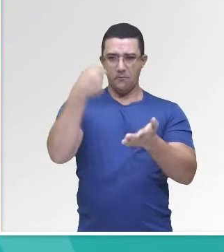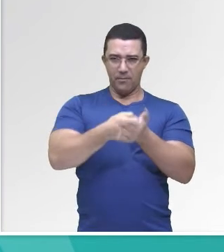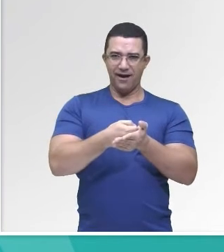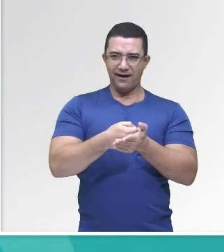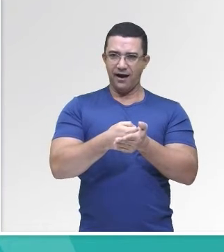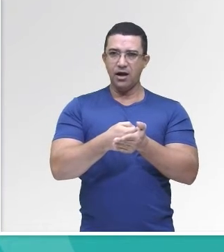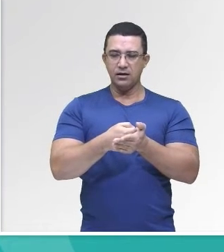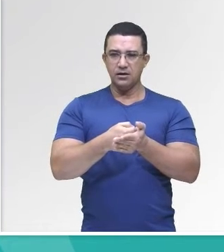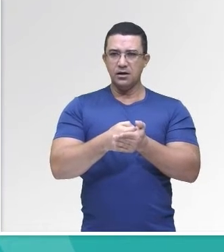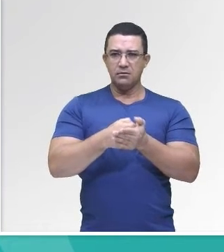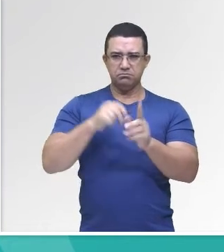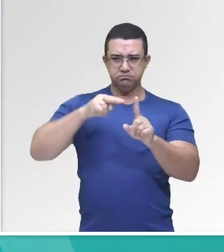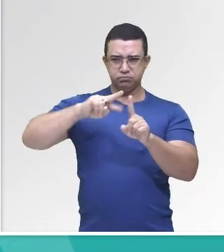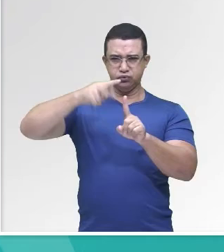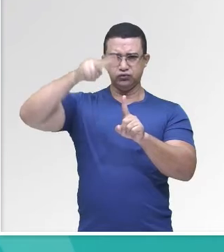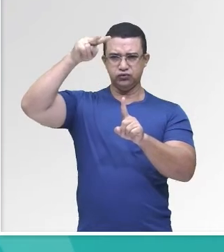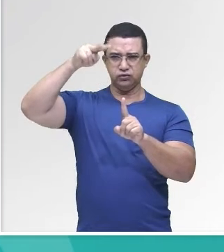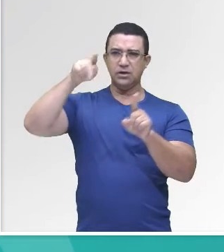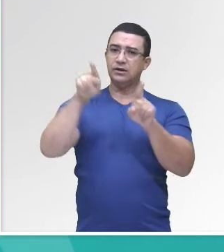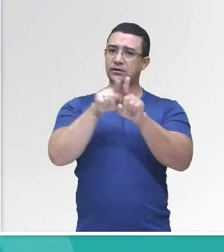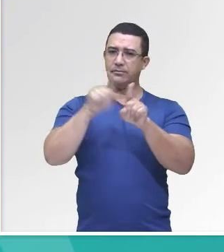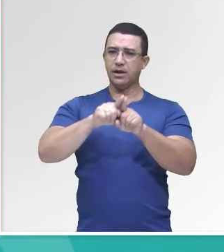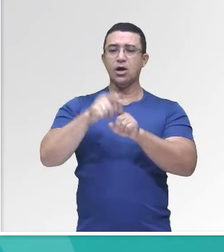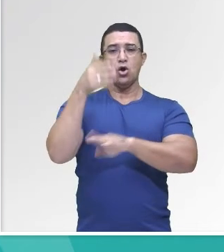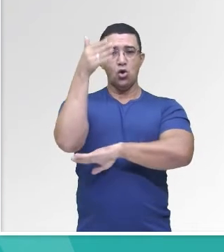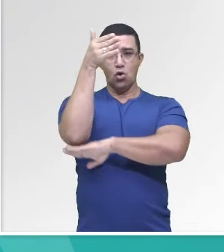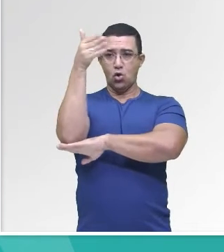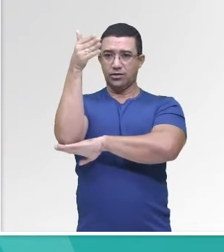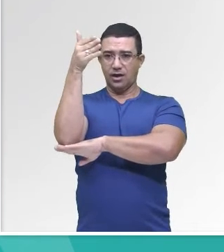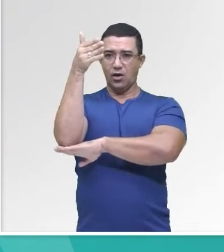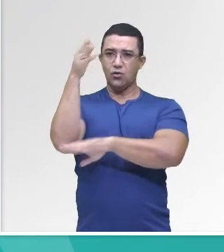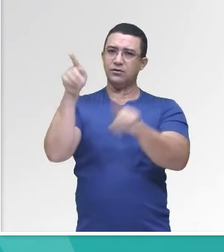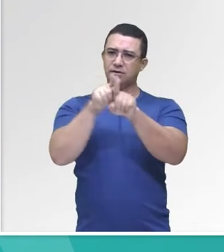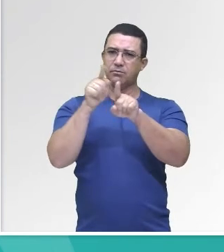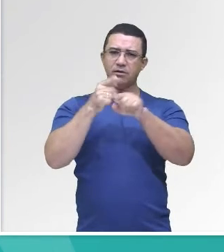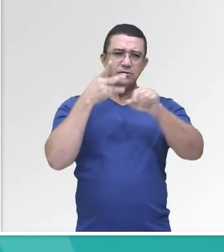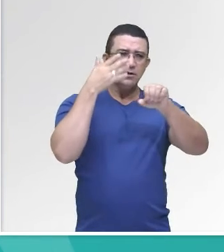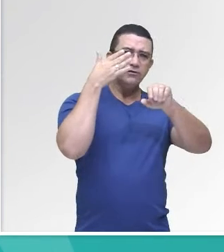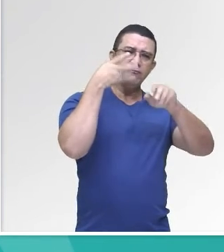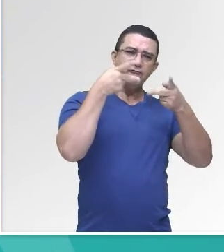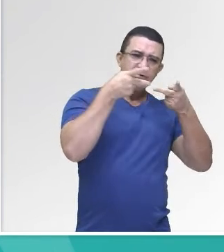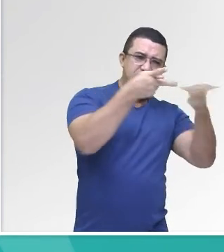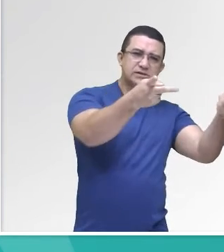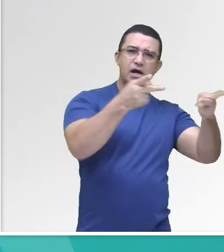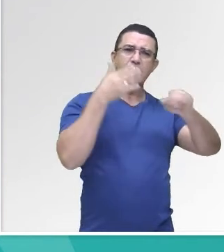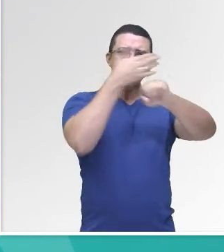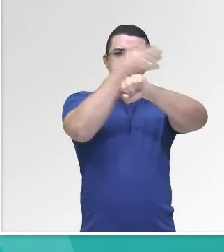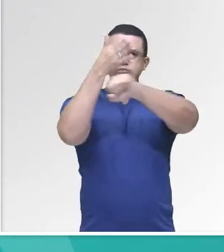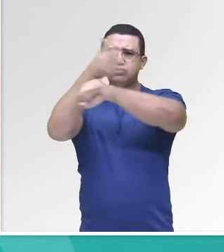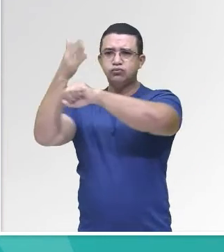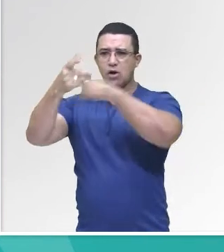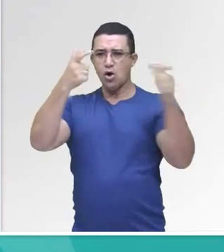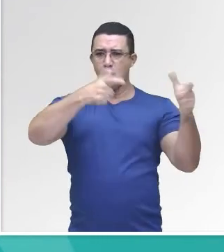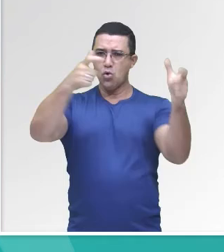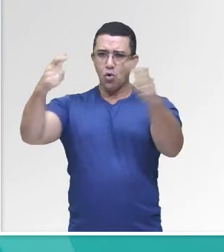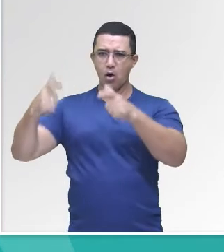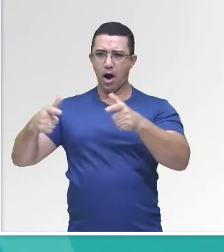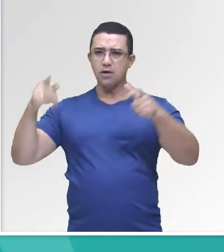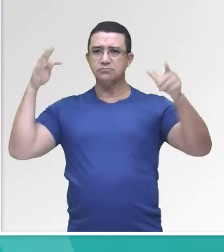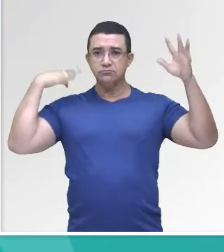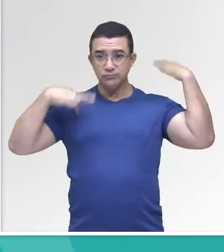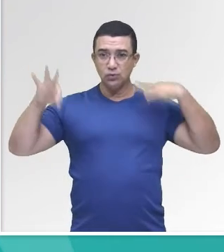incluso em los hoteles, e visitamos destinos turísticos luego de que ha pasado la moda. E